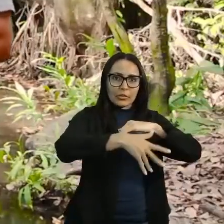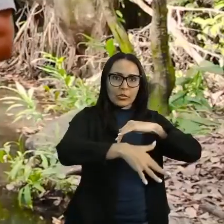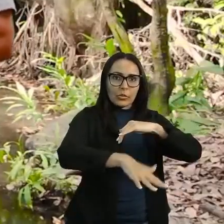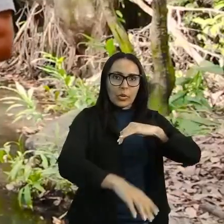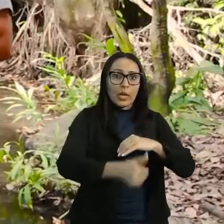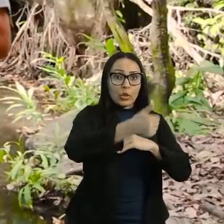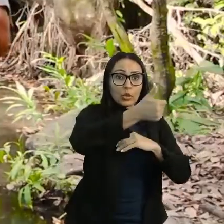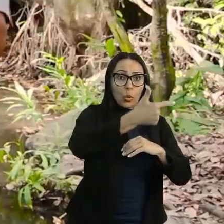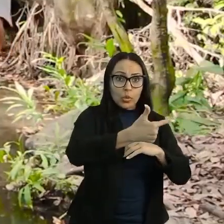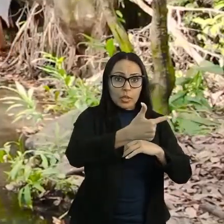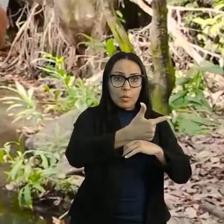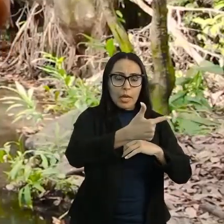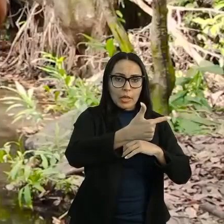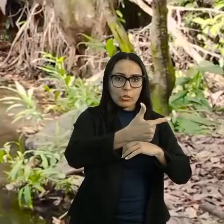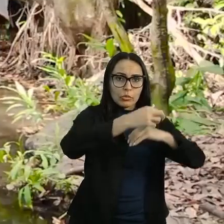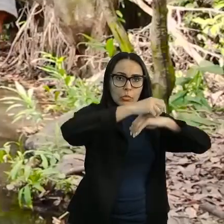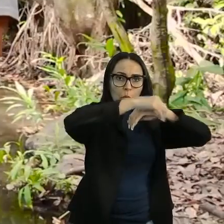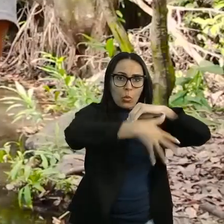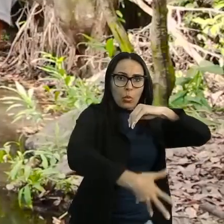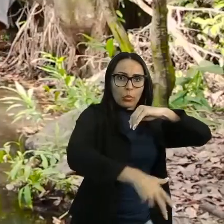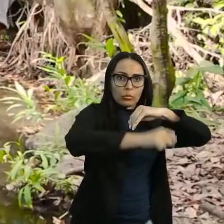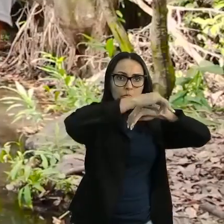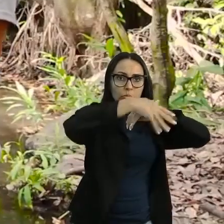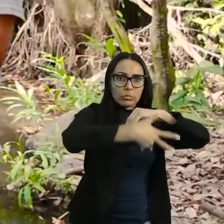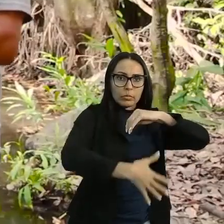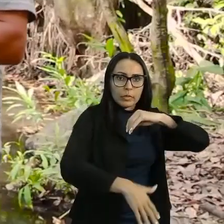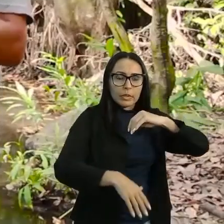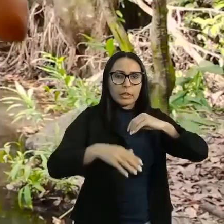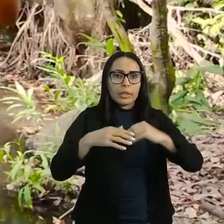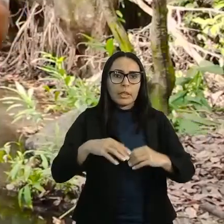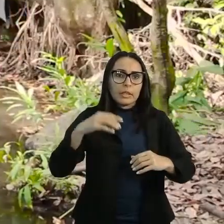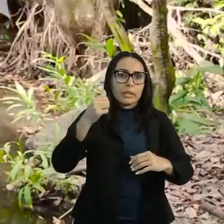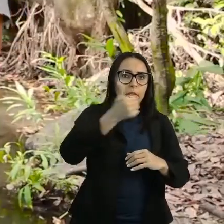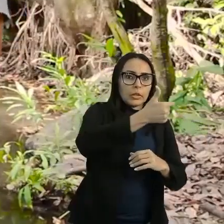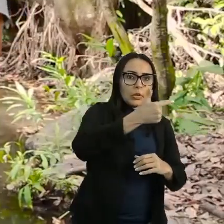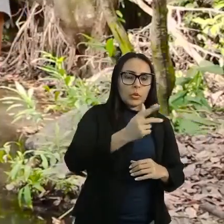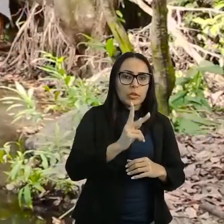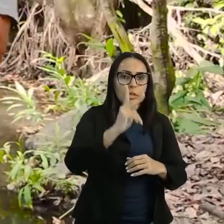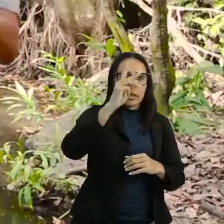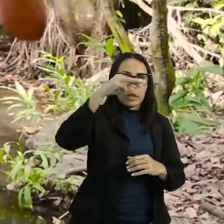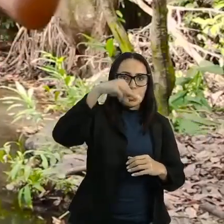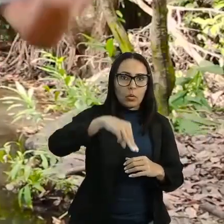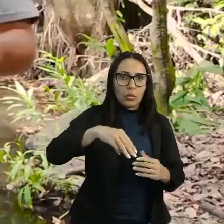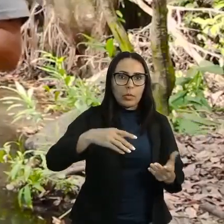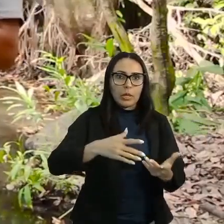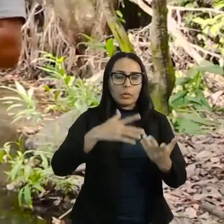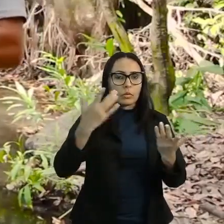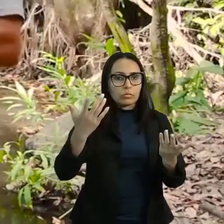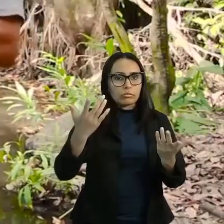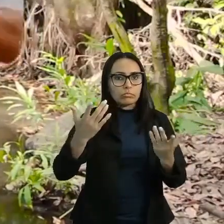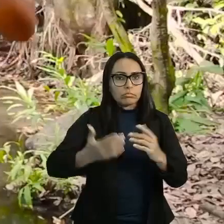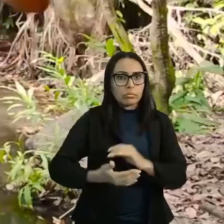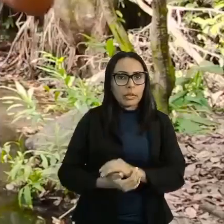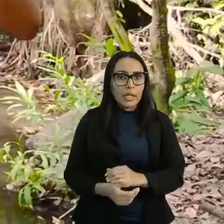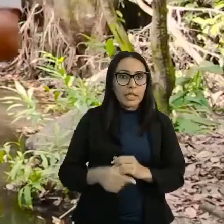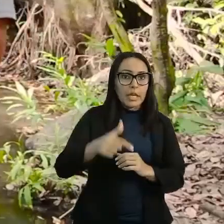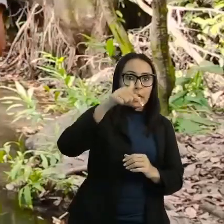relacionadas diretamente à espiritualidade, à questão missionária, ou relacionado à hospedagem, relacionado à alimentação,